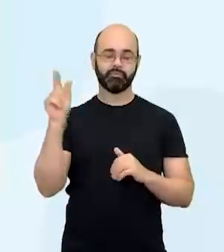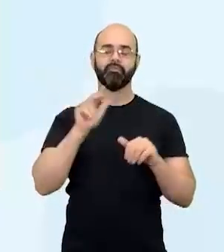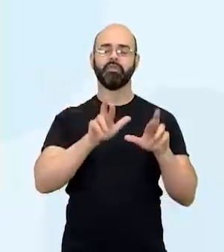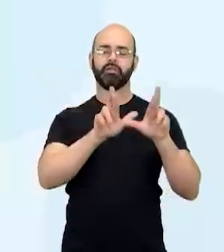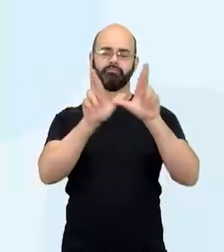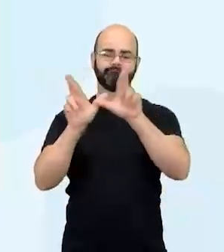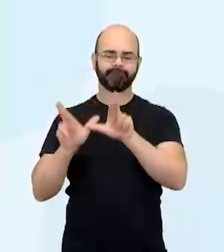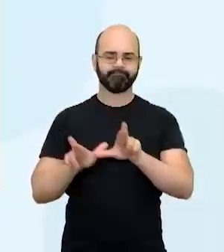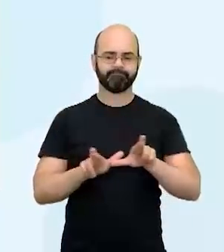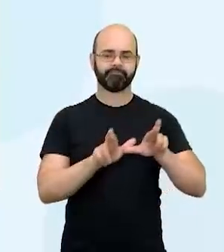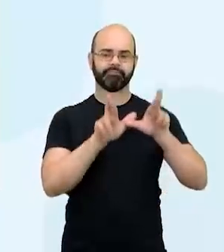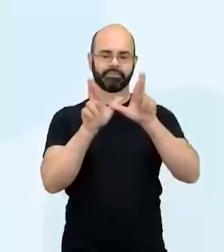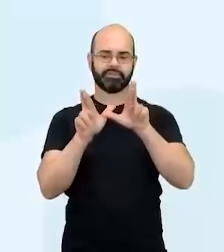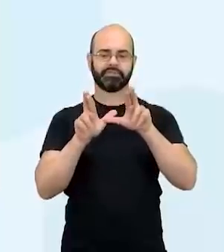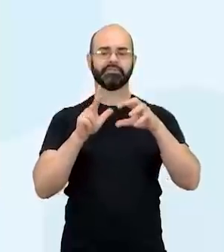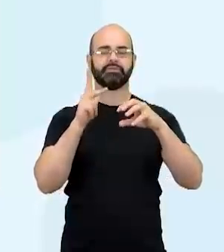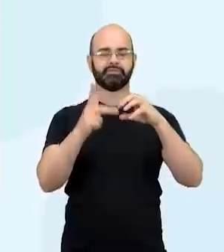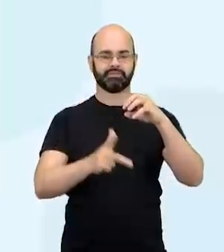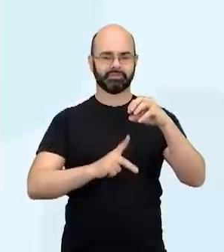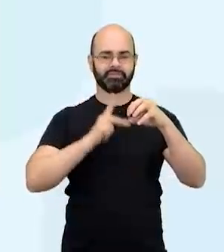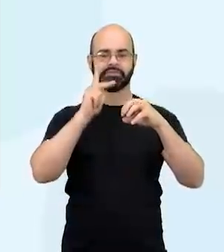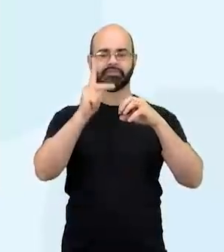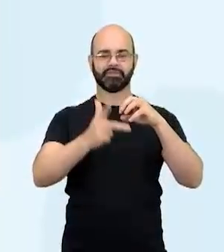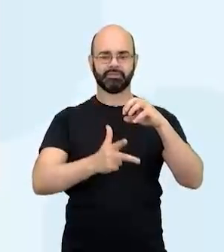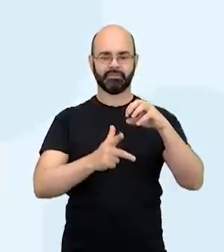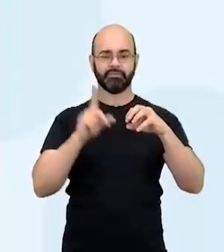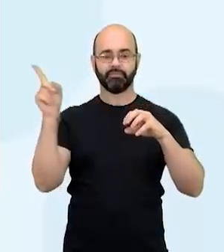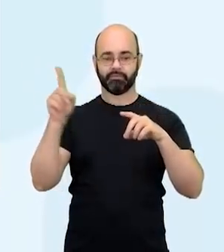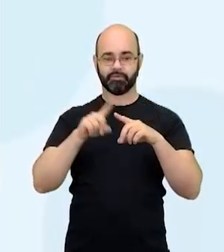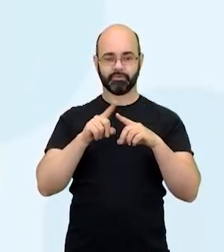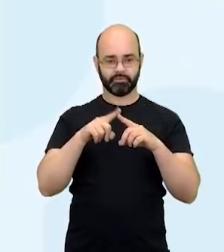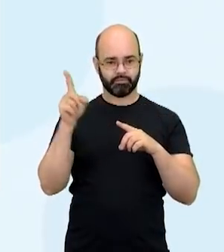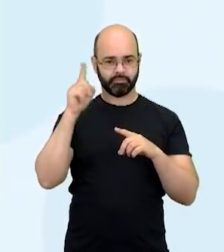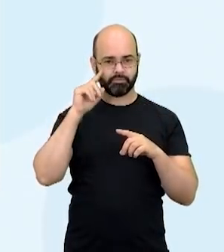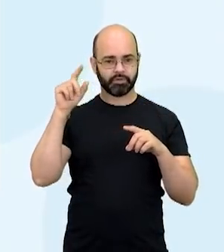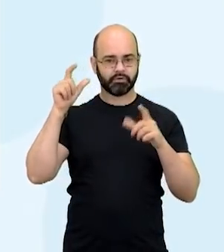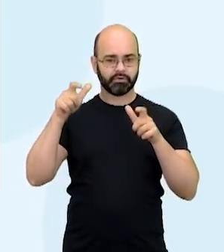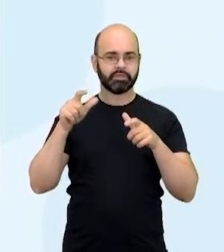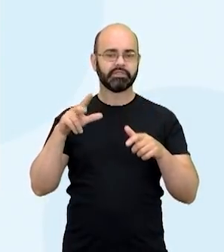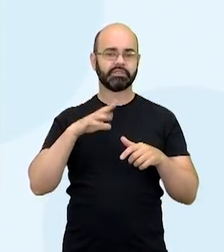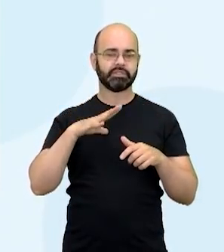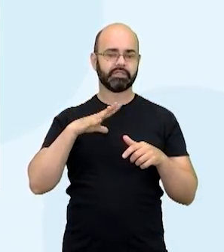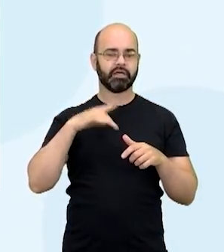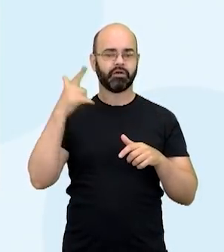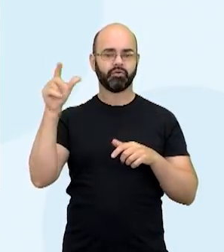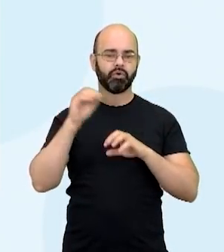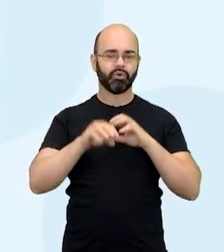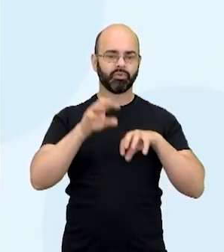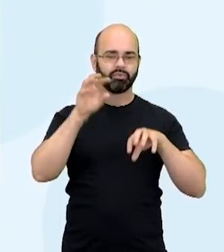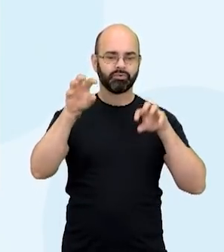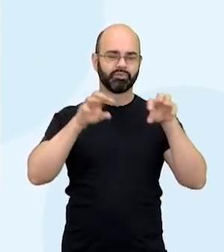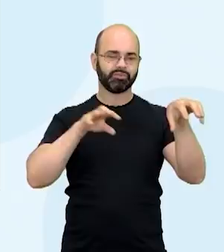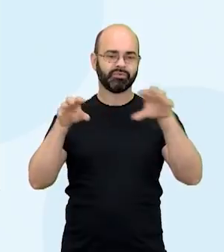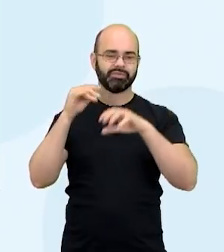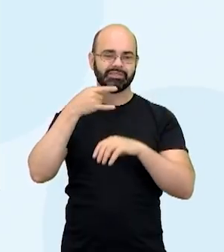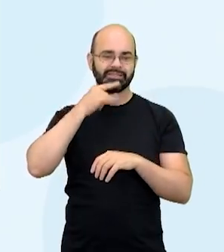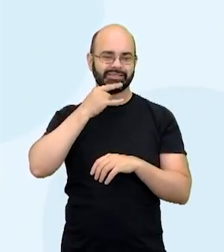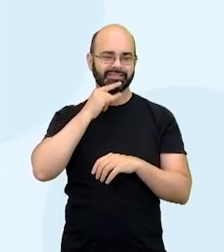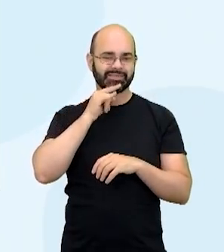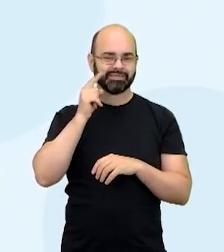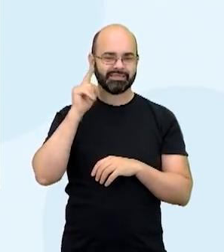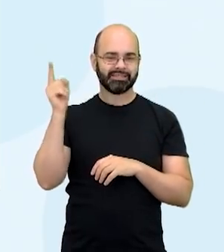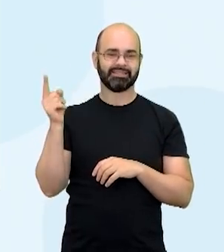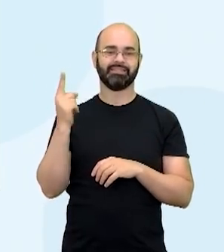satélite também interessante, que mostra aí tanto a região metropolitana de São Paulo como outras cidades, como Piracicaba, que está